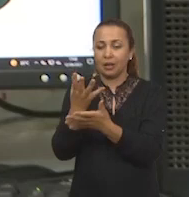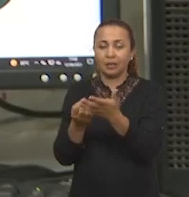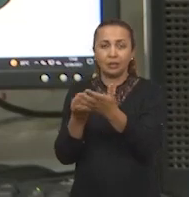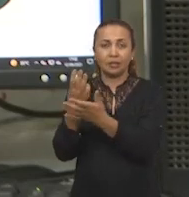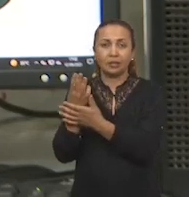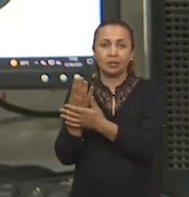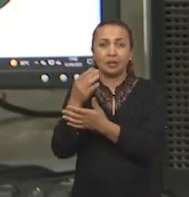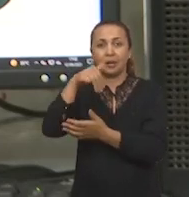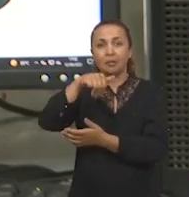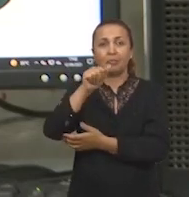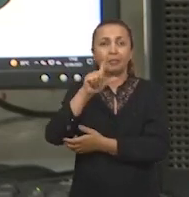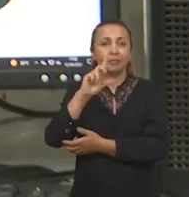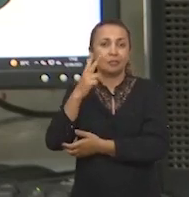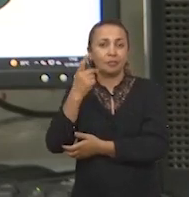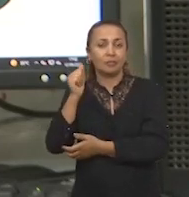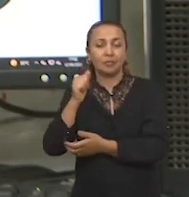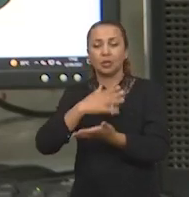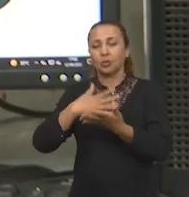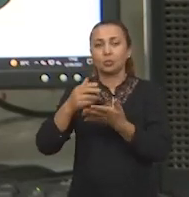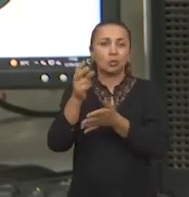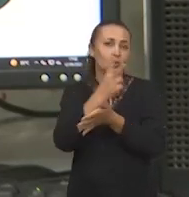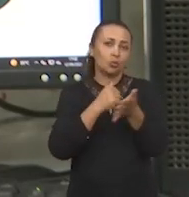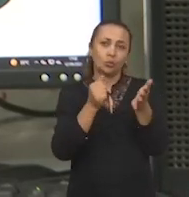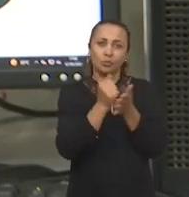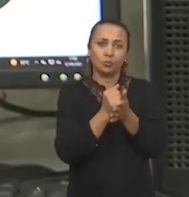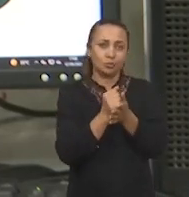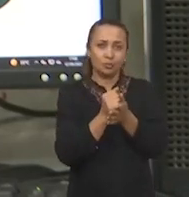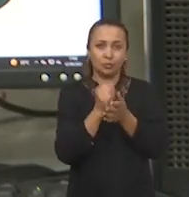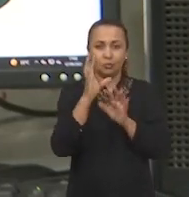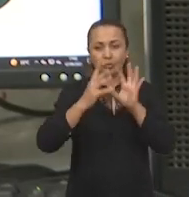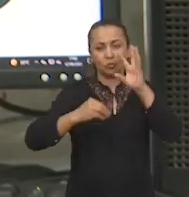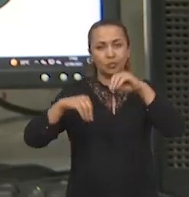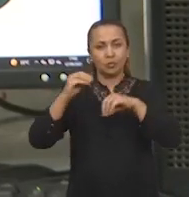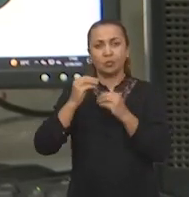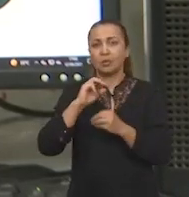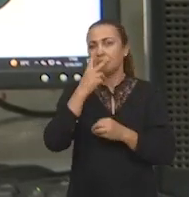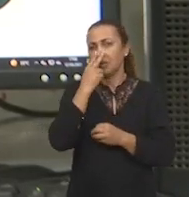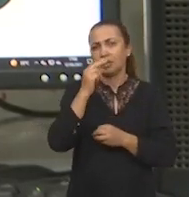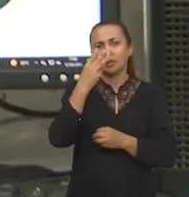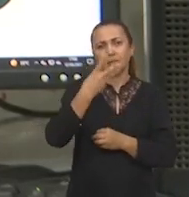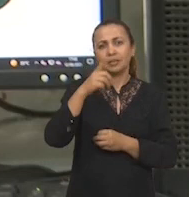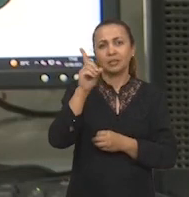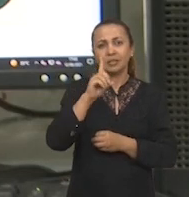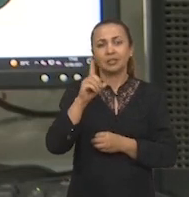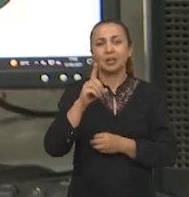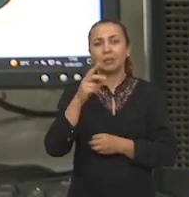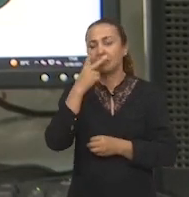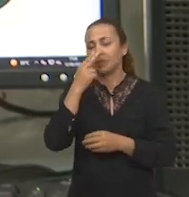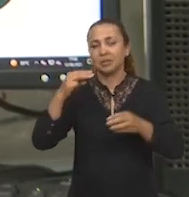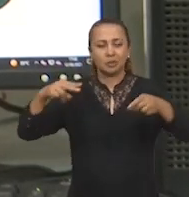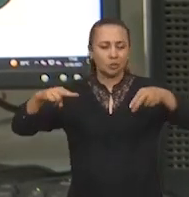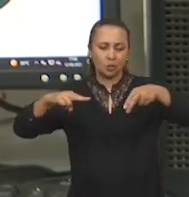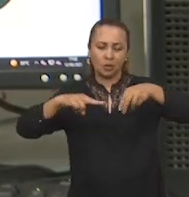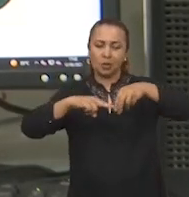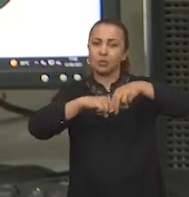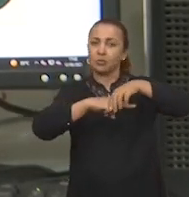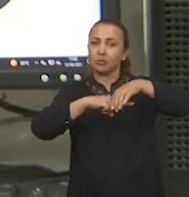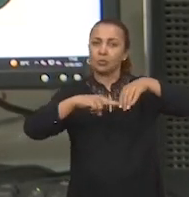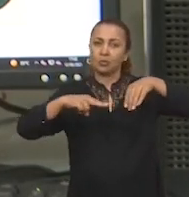malha a partir dessa imagem. Nesse formato de CON, que é tipo um modelo 3D de tipo uma ressonância